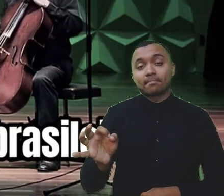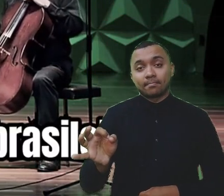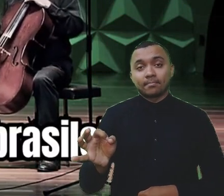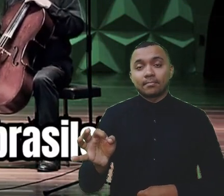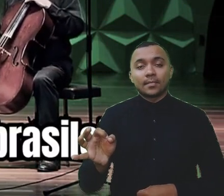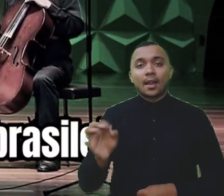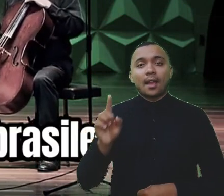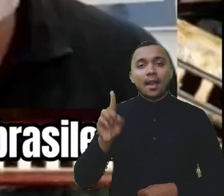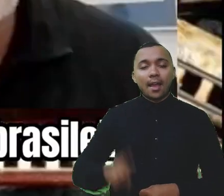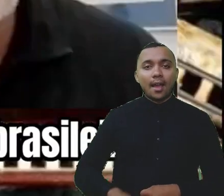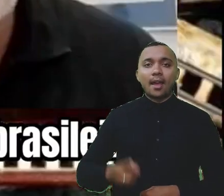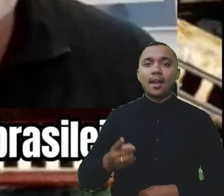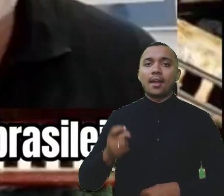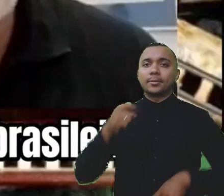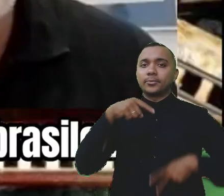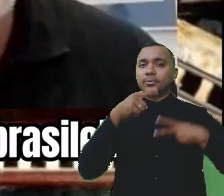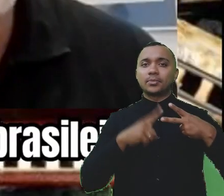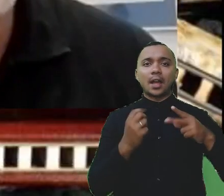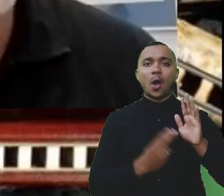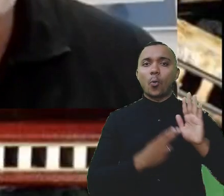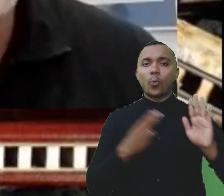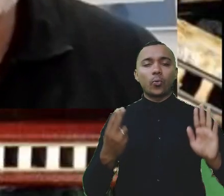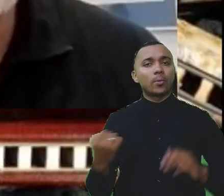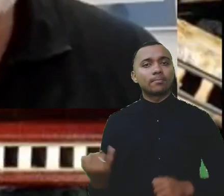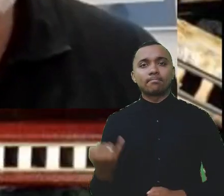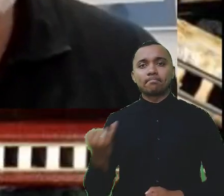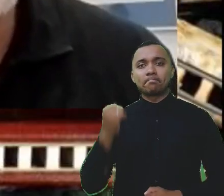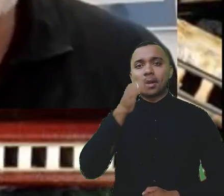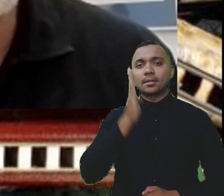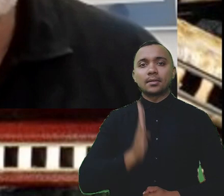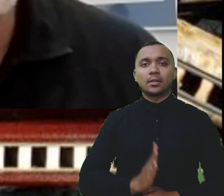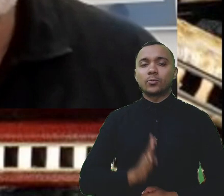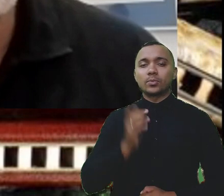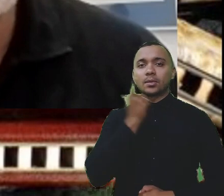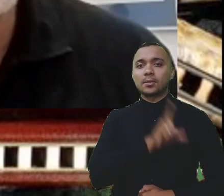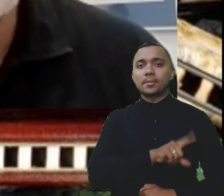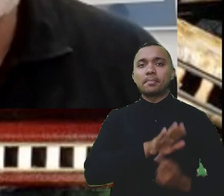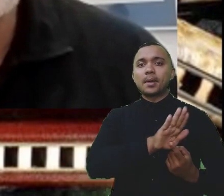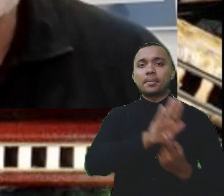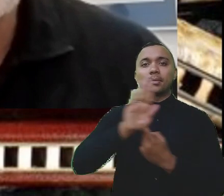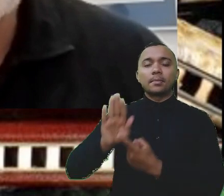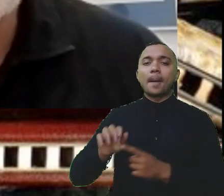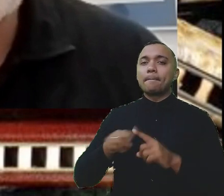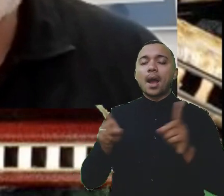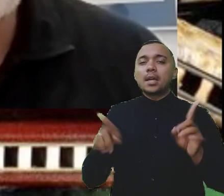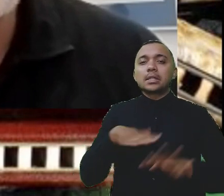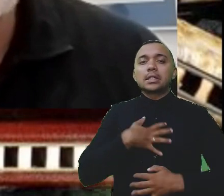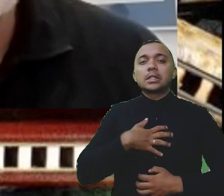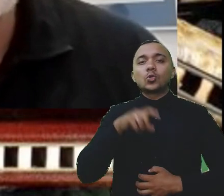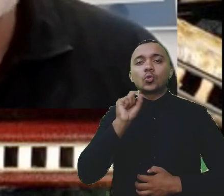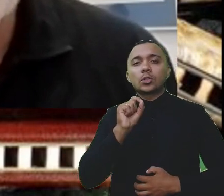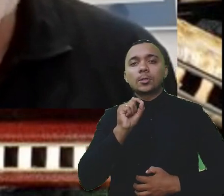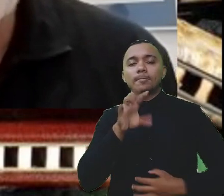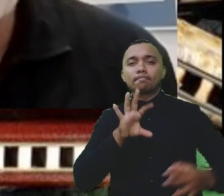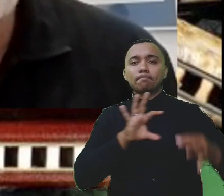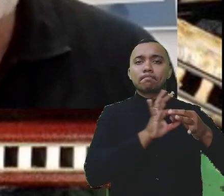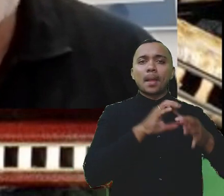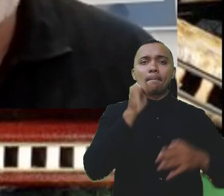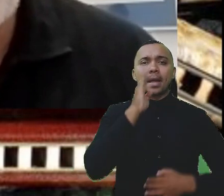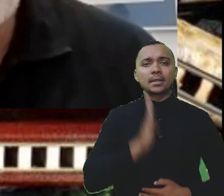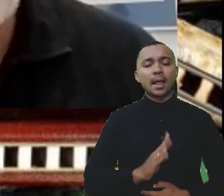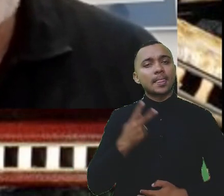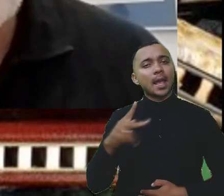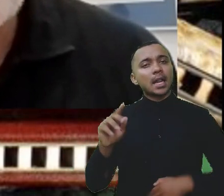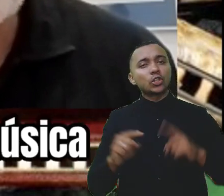levando a obra desses dois compositores brasileiros. O que é que te identifica mais? É a brasilidade da música deles? É